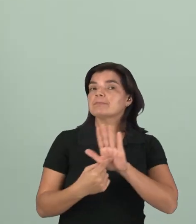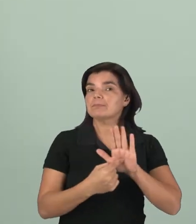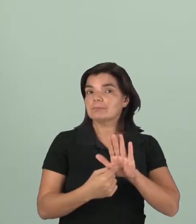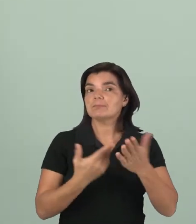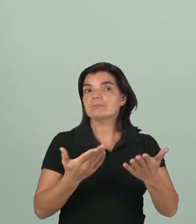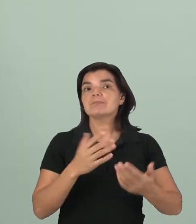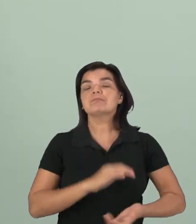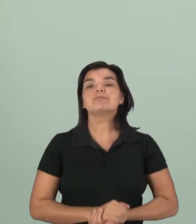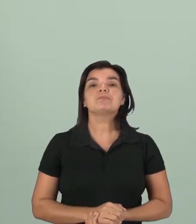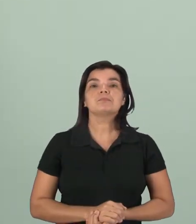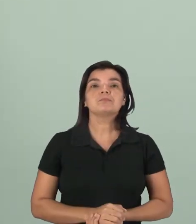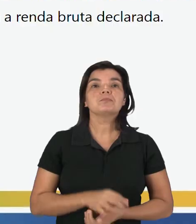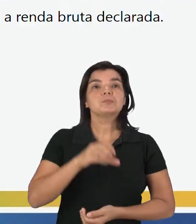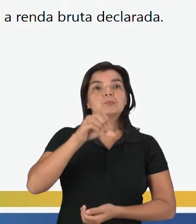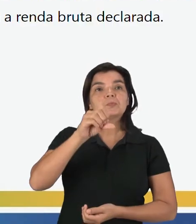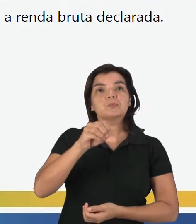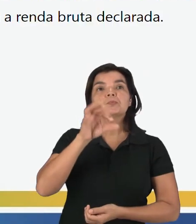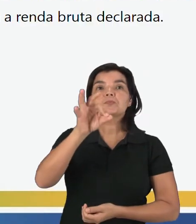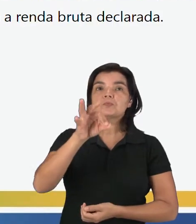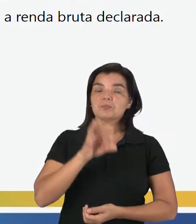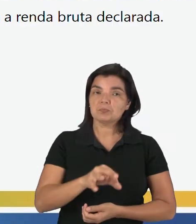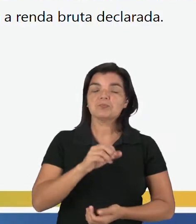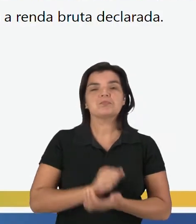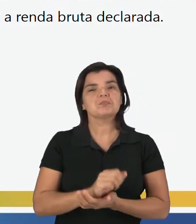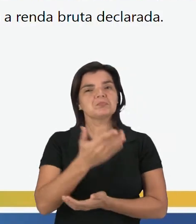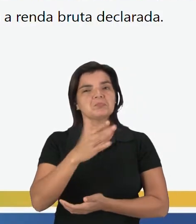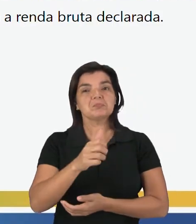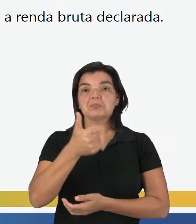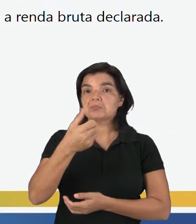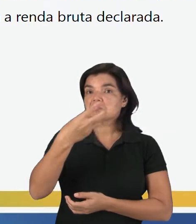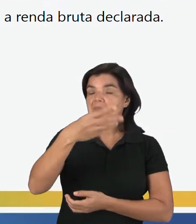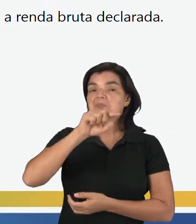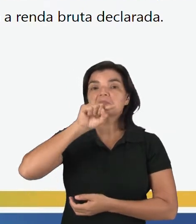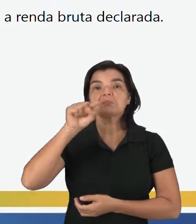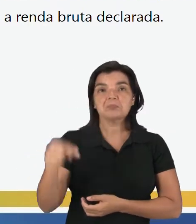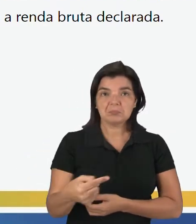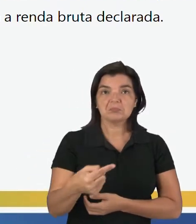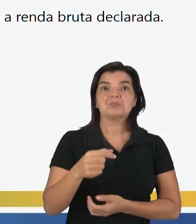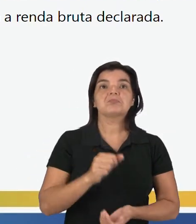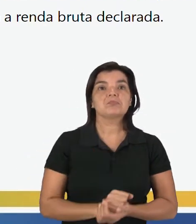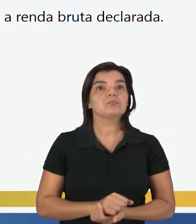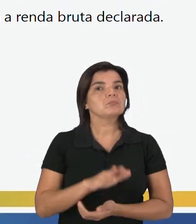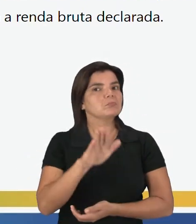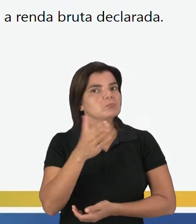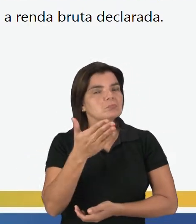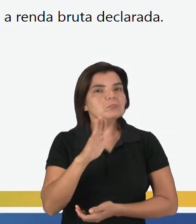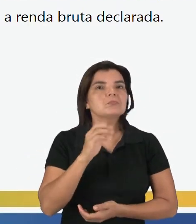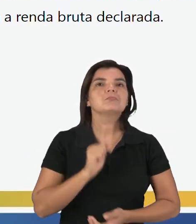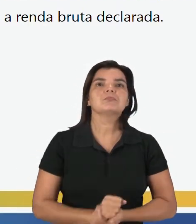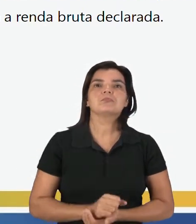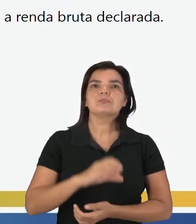né, que 9% ganham em torno de 13.669, isso é a média.